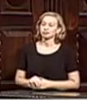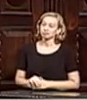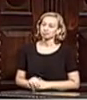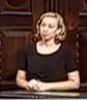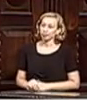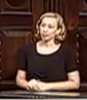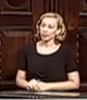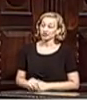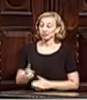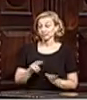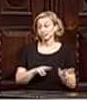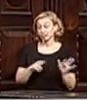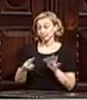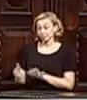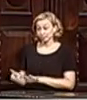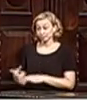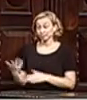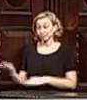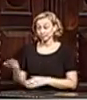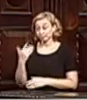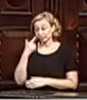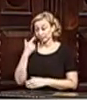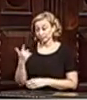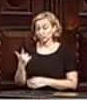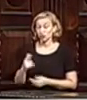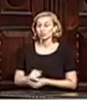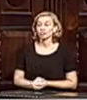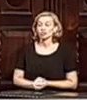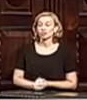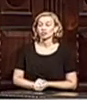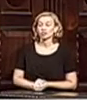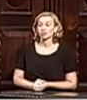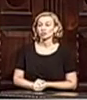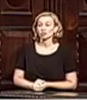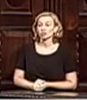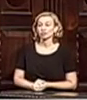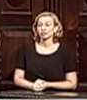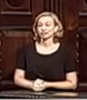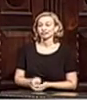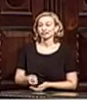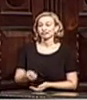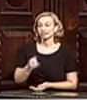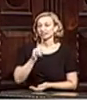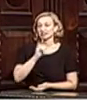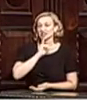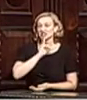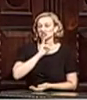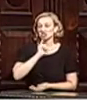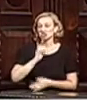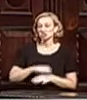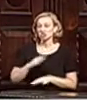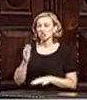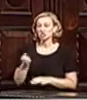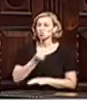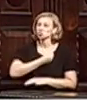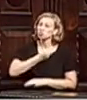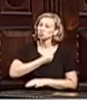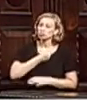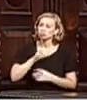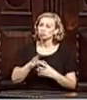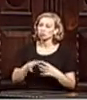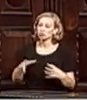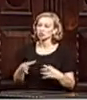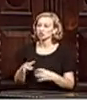desatinos no nosso Estado do Rio de Janeiro. Que, claro, o mais emblemático e o mais dramático é o absurdo número de